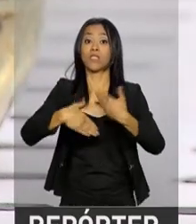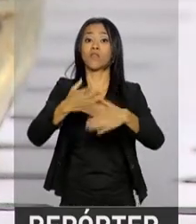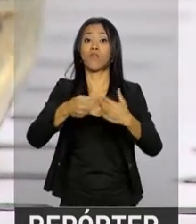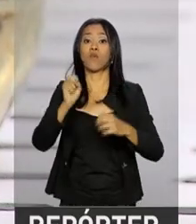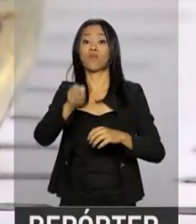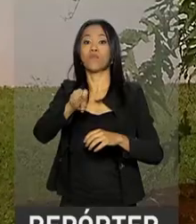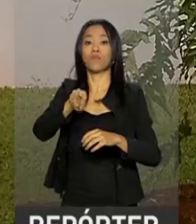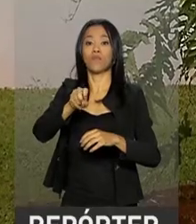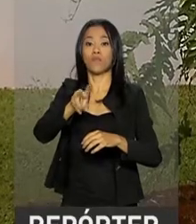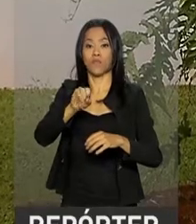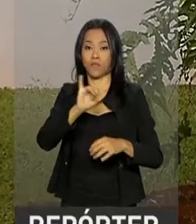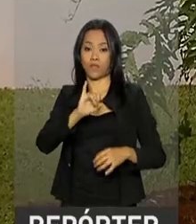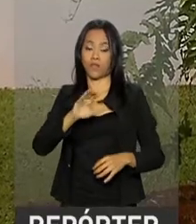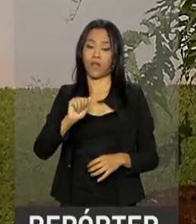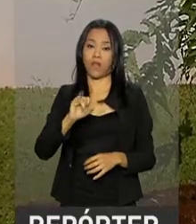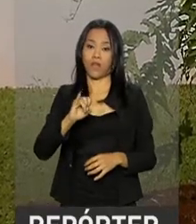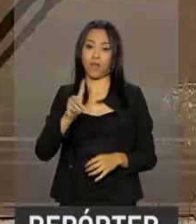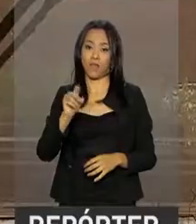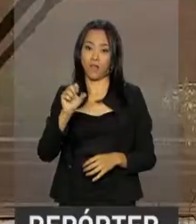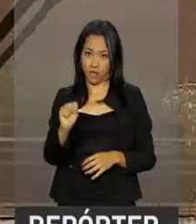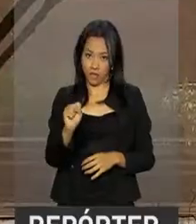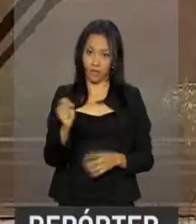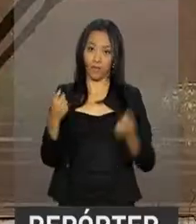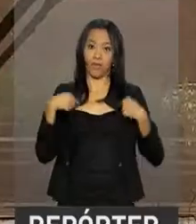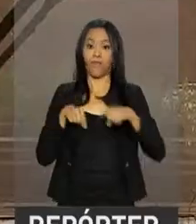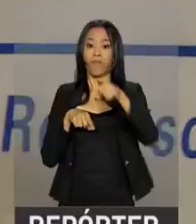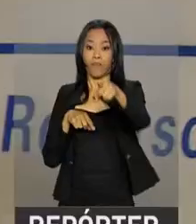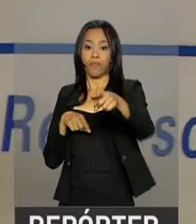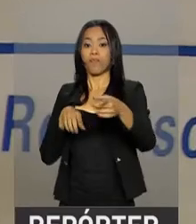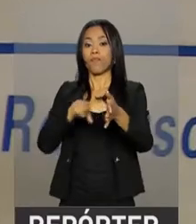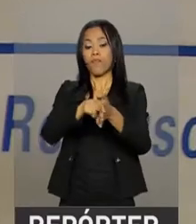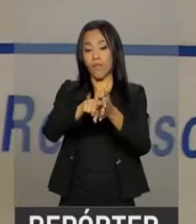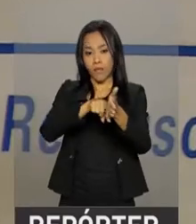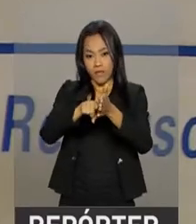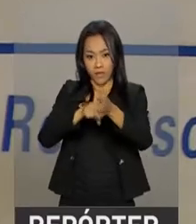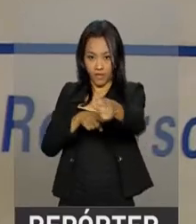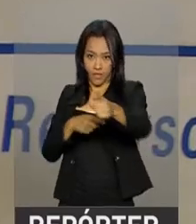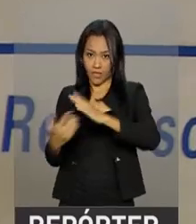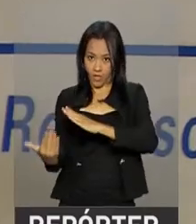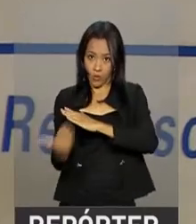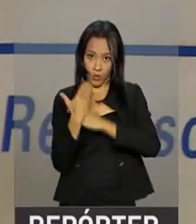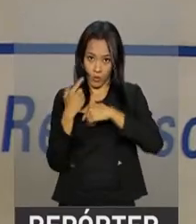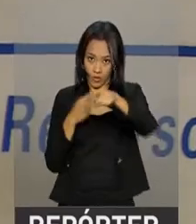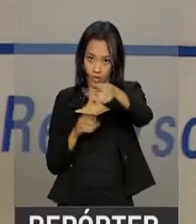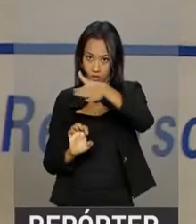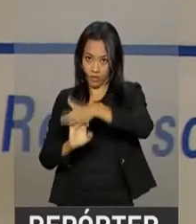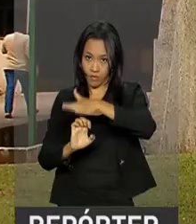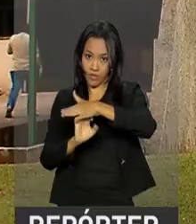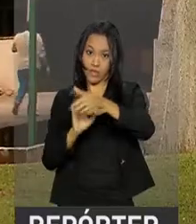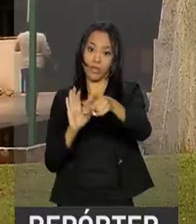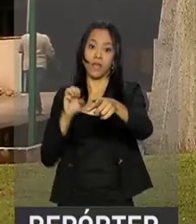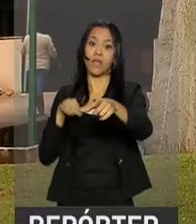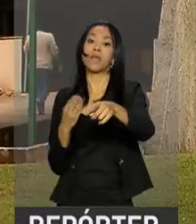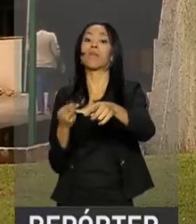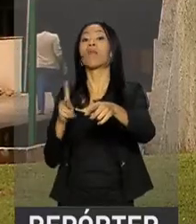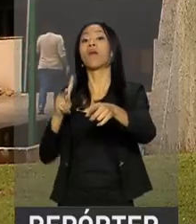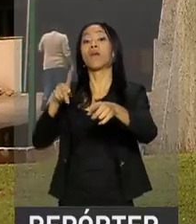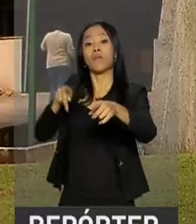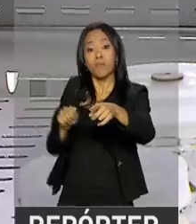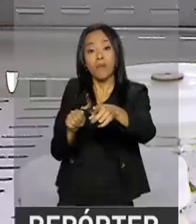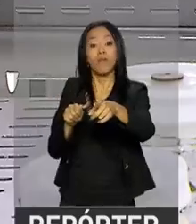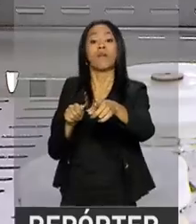a pesquisa desenvolvida com a ajuda deste laboratório da embrapa recursos genéticos e biotecnologia em brasília